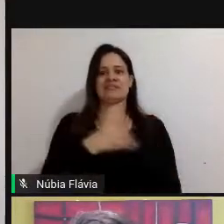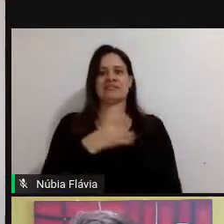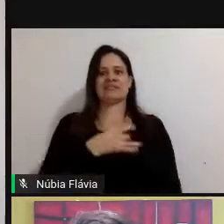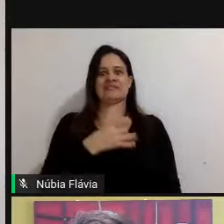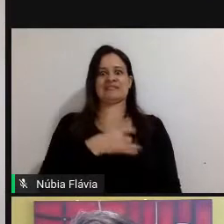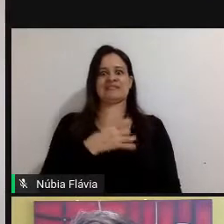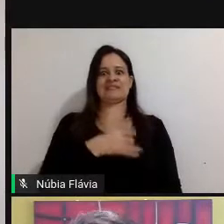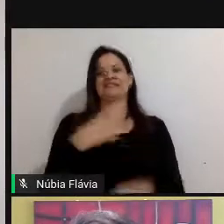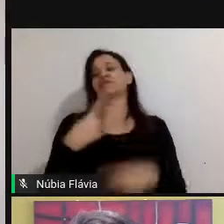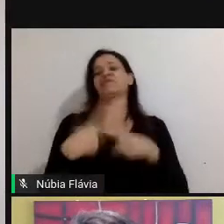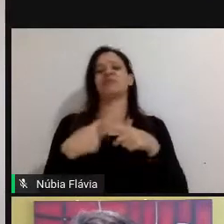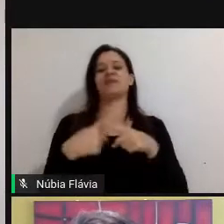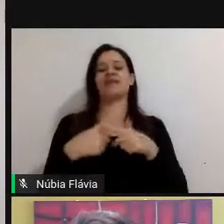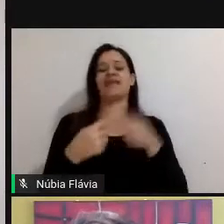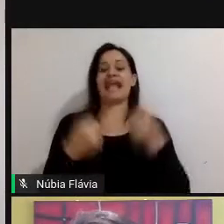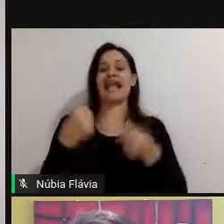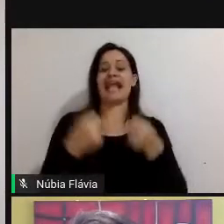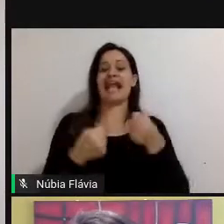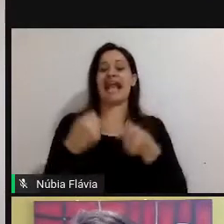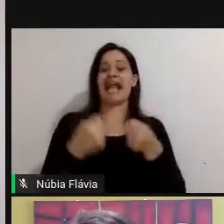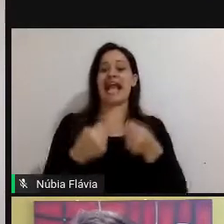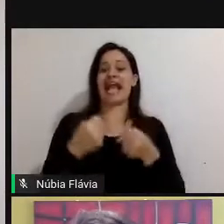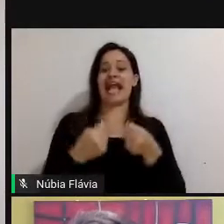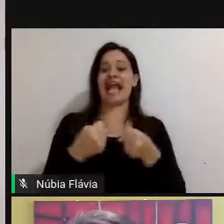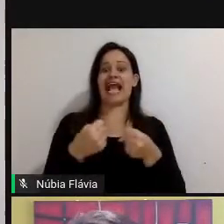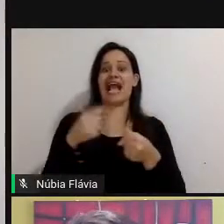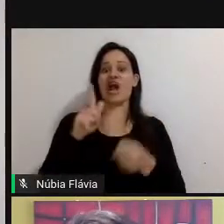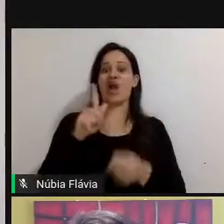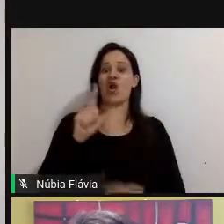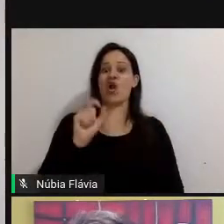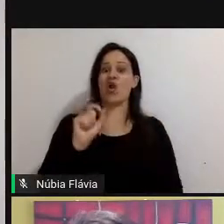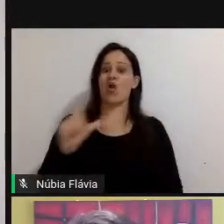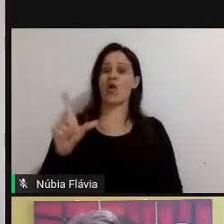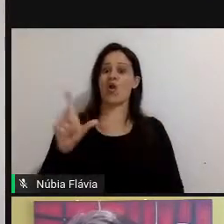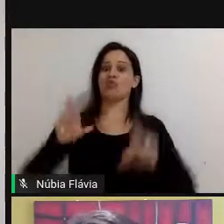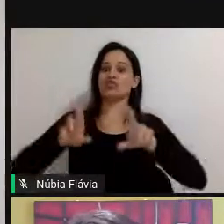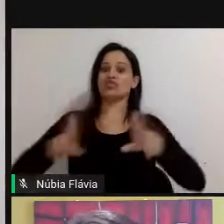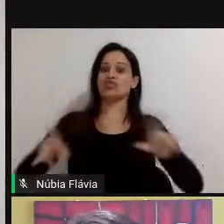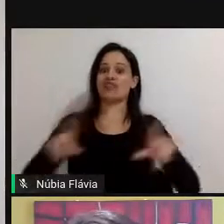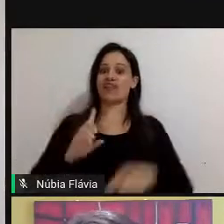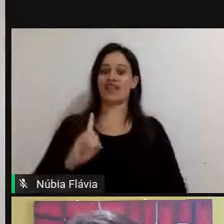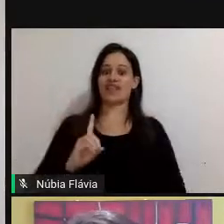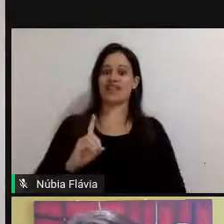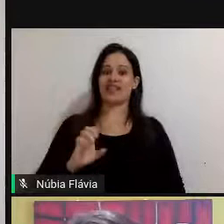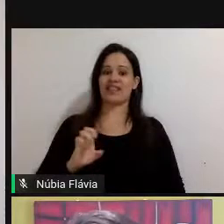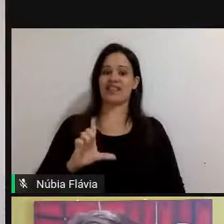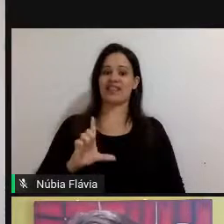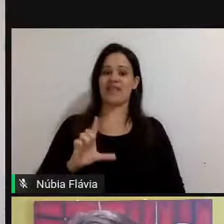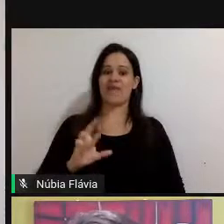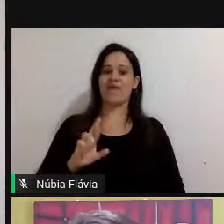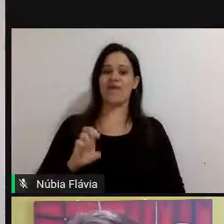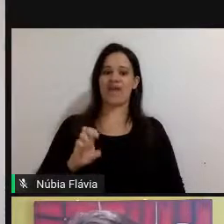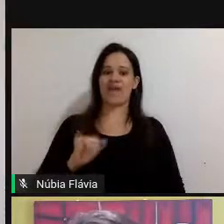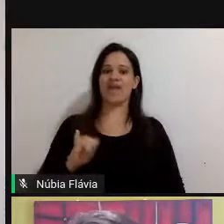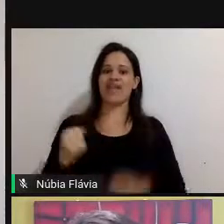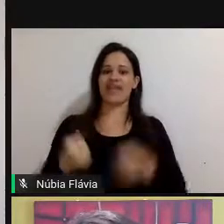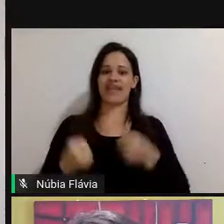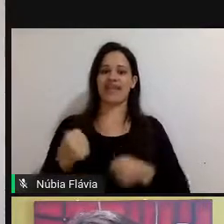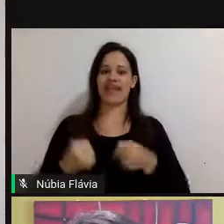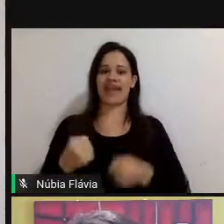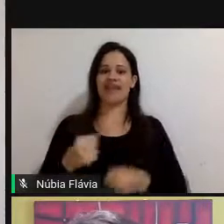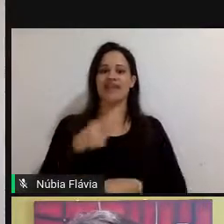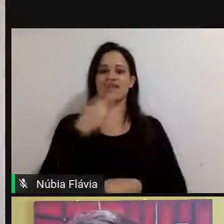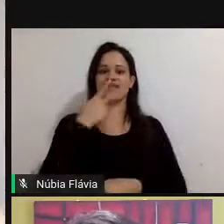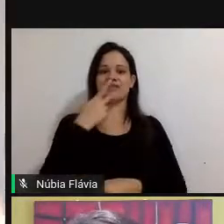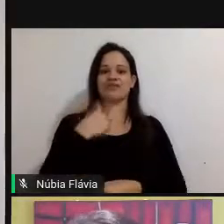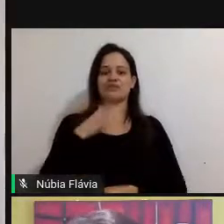coisa era pegar aquele Del Rey velho, outra coisa era dirigir aquele Gol que meu pai trabalhava. Né? Aí sentei lá, mesmo assim falei para ele, ó, vou aqui